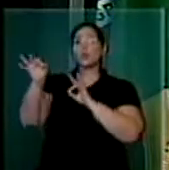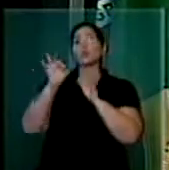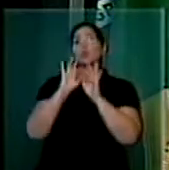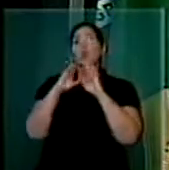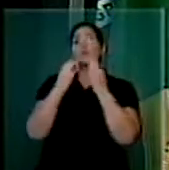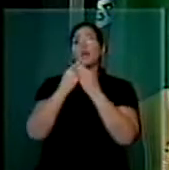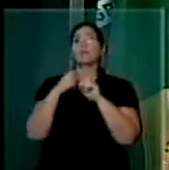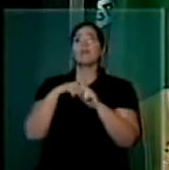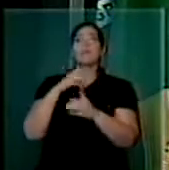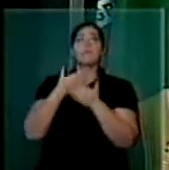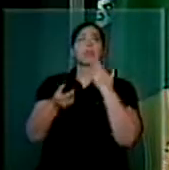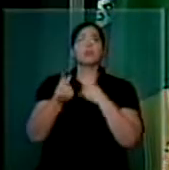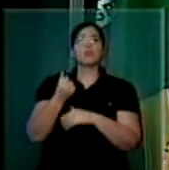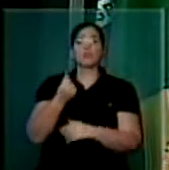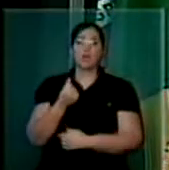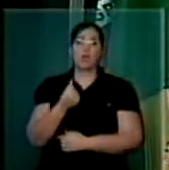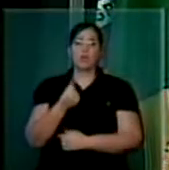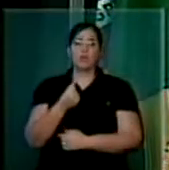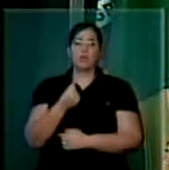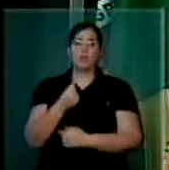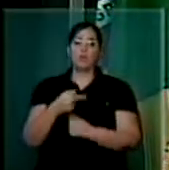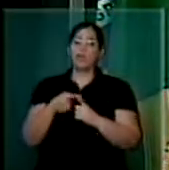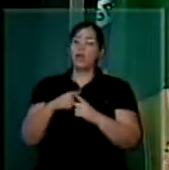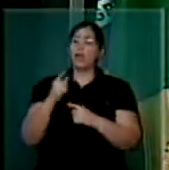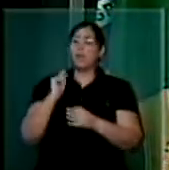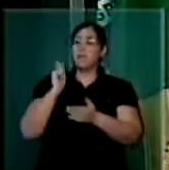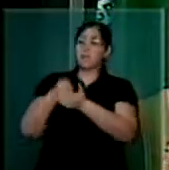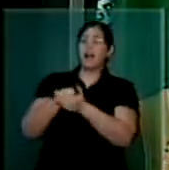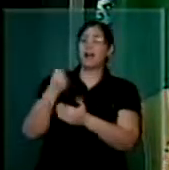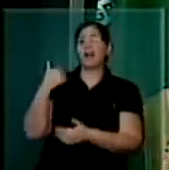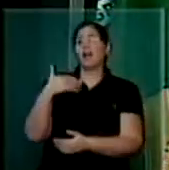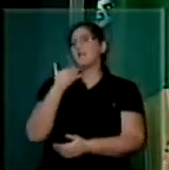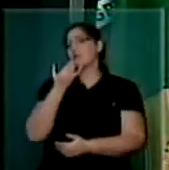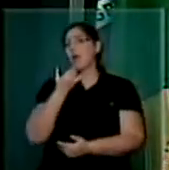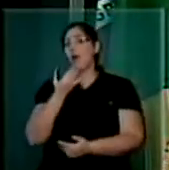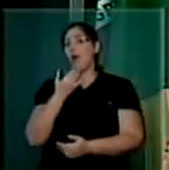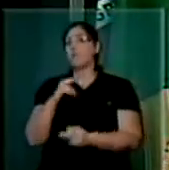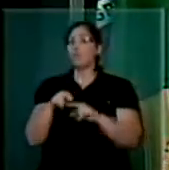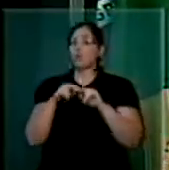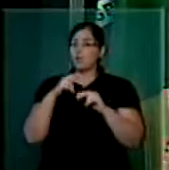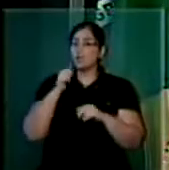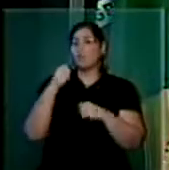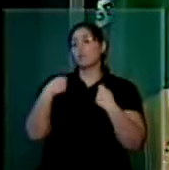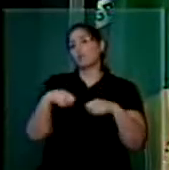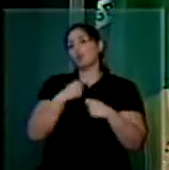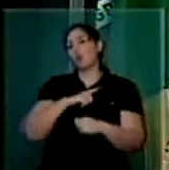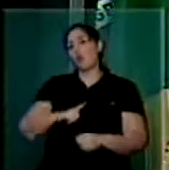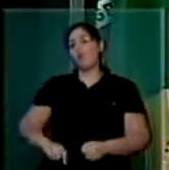porque dava prejuízo, porque não compensava a tarifa, e foi preciso o Estado